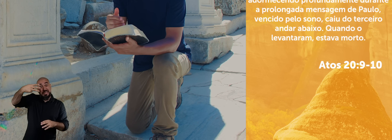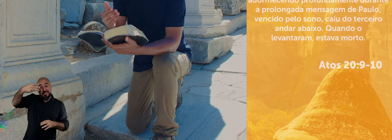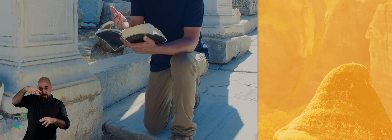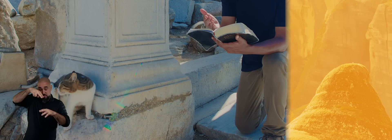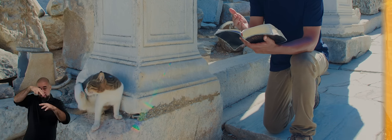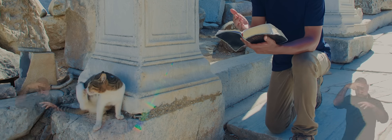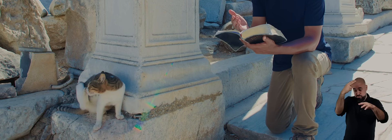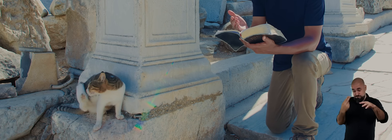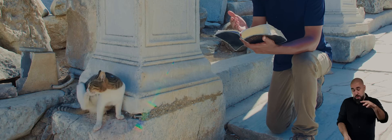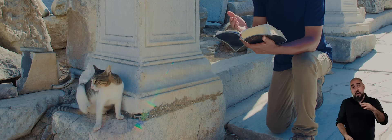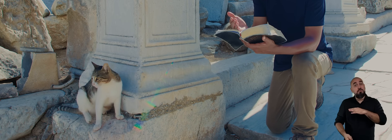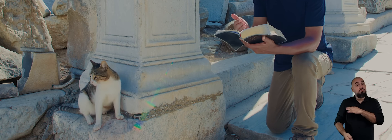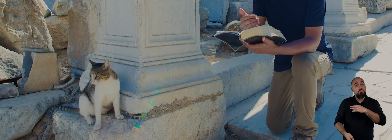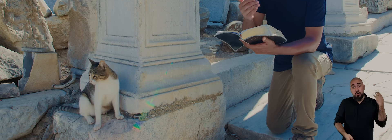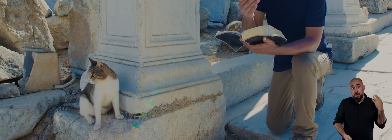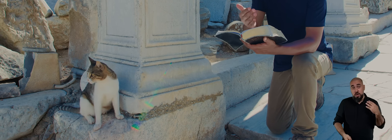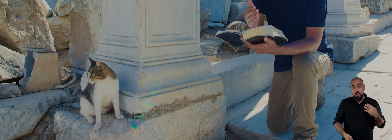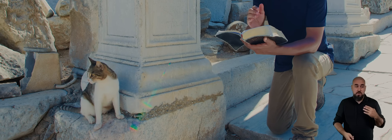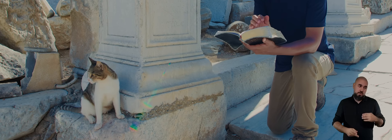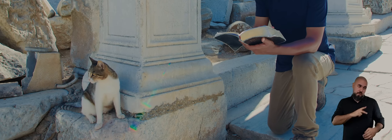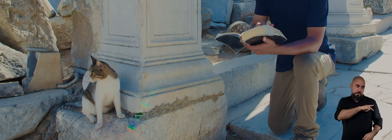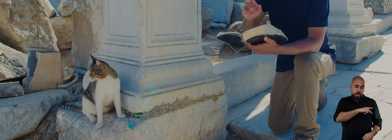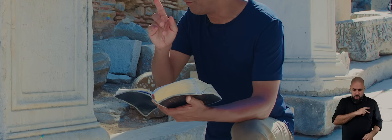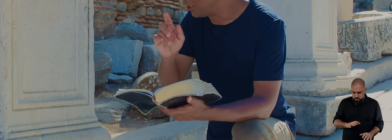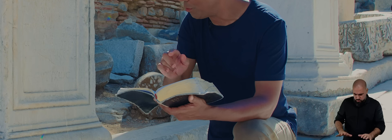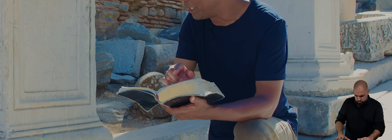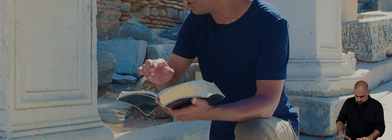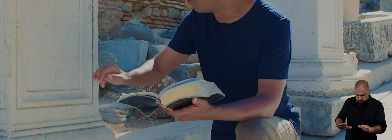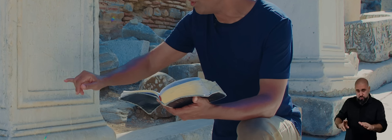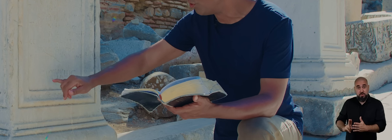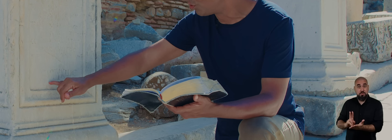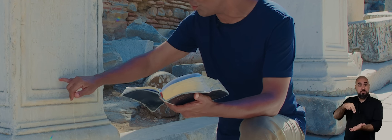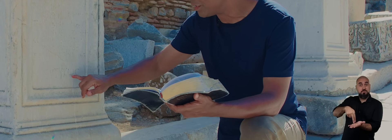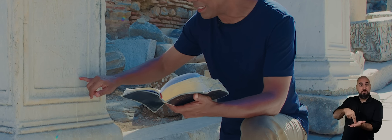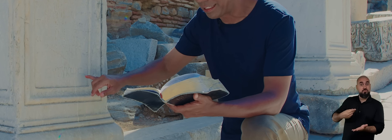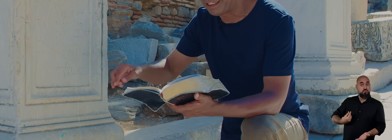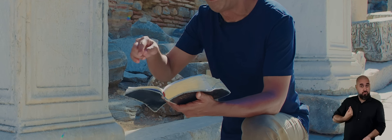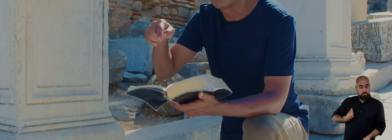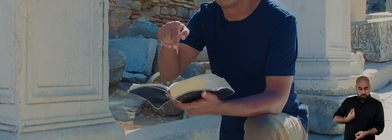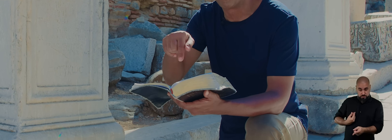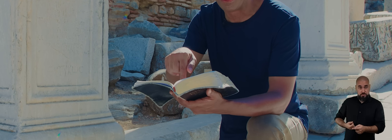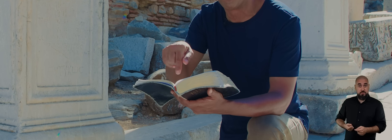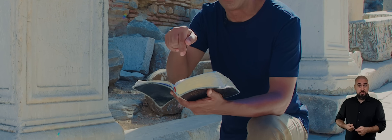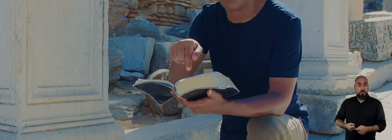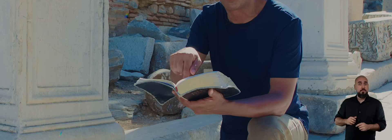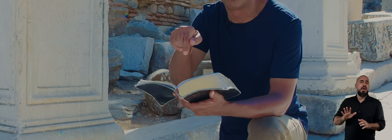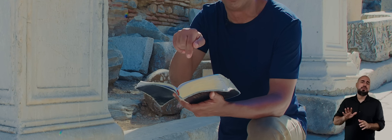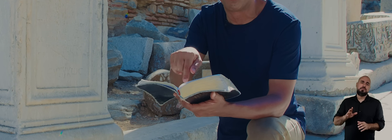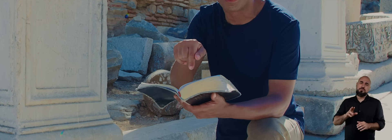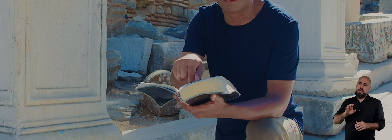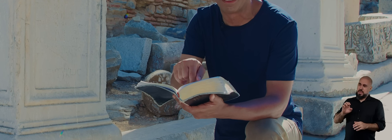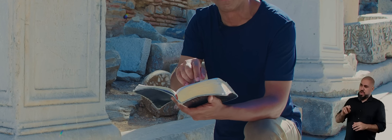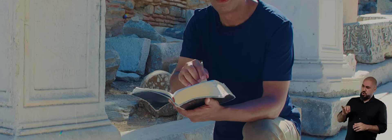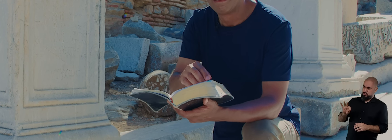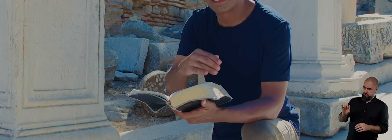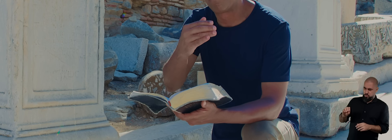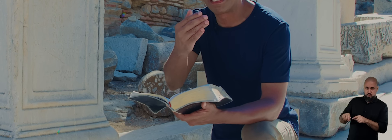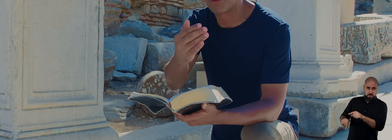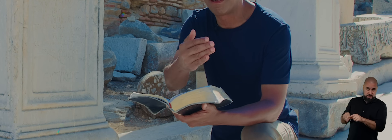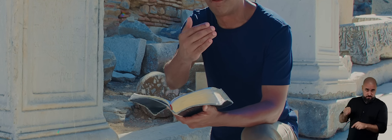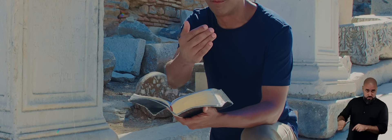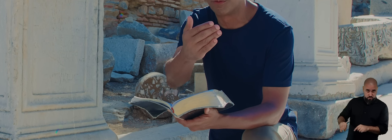morreu porque cochilou. E Paulo ressuscitou aquele jovem. Evidentemente que o Eutico que está aqui não é o Eutico do Novo Testamento,